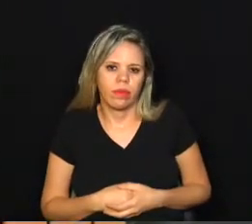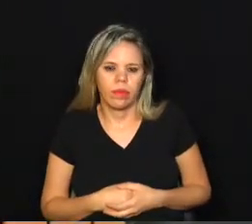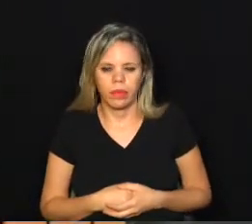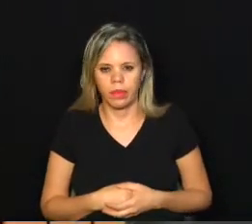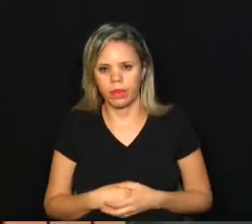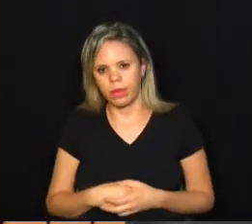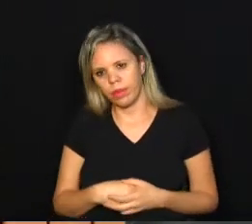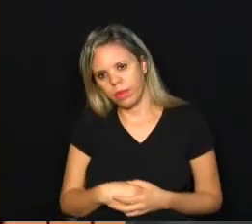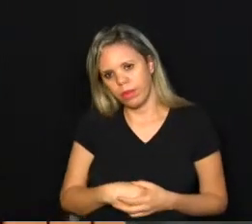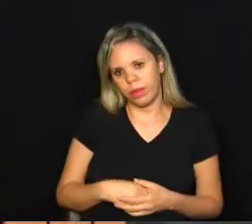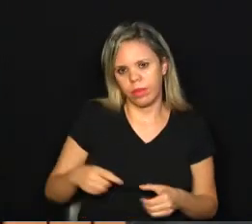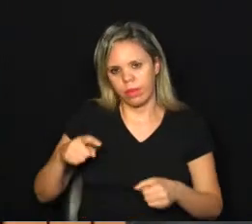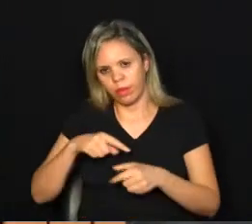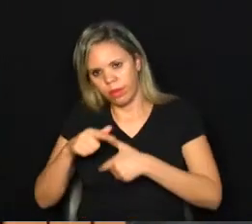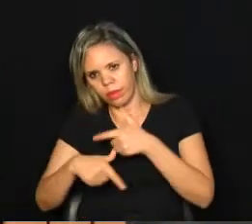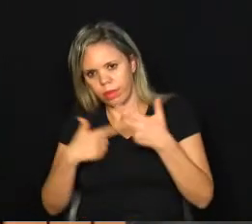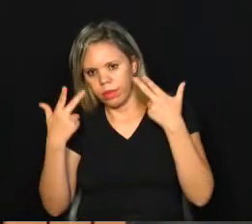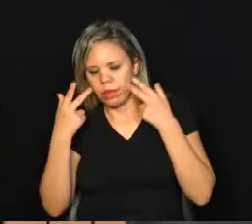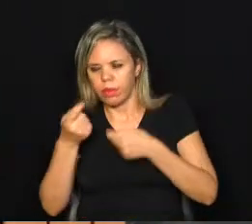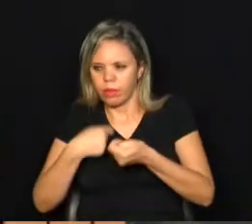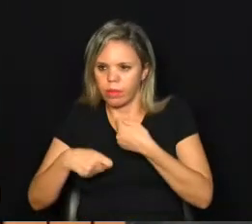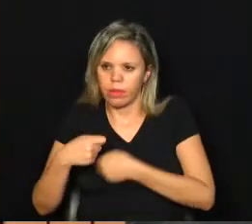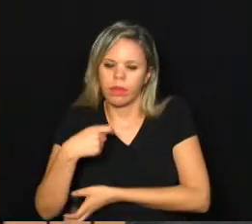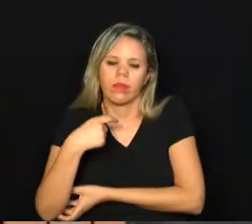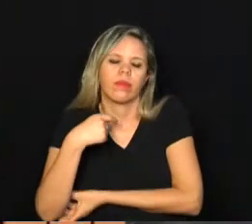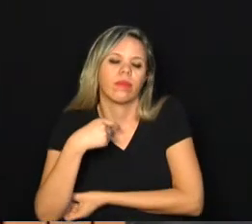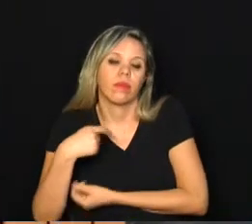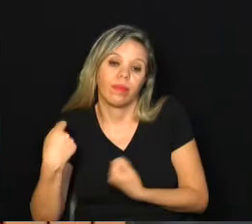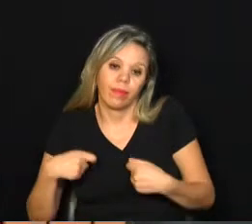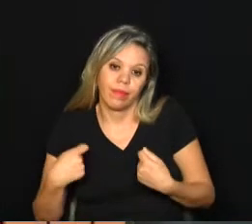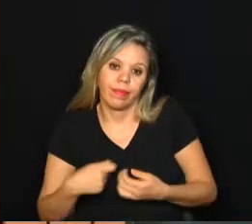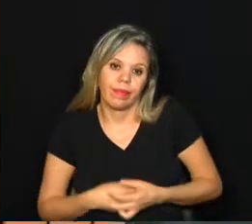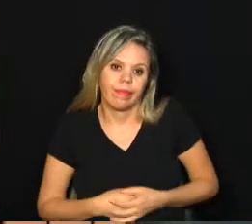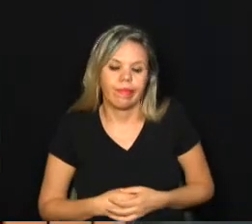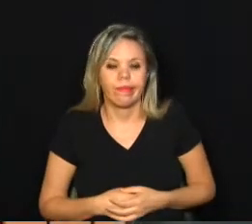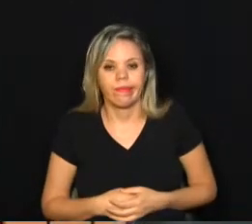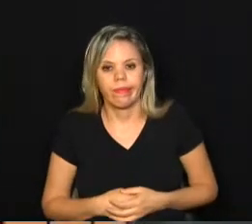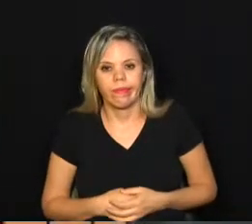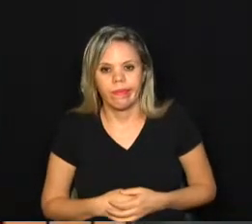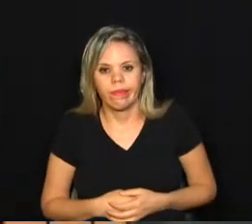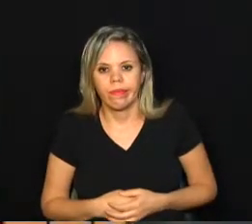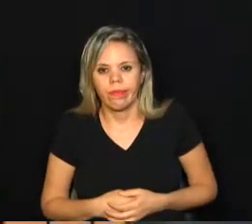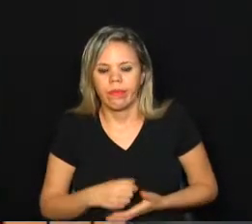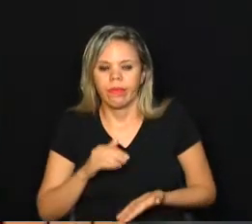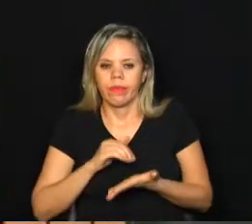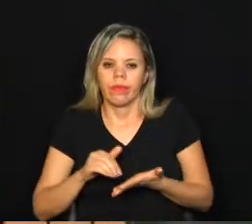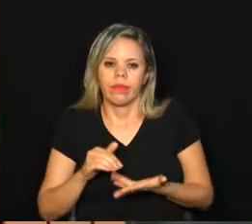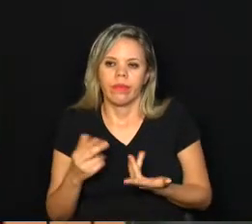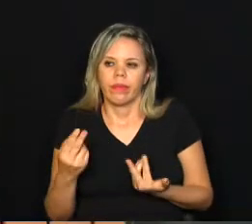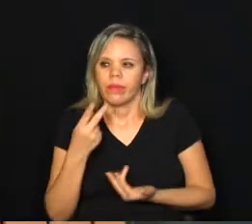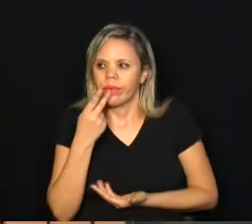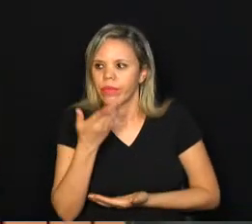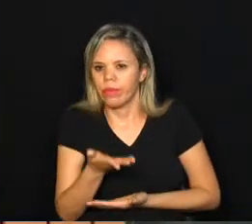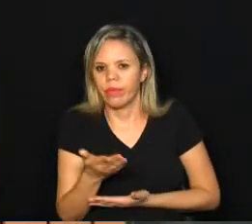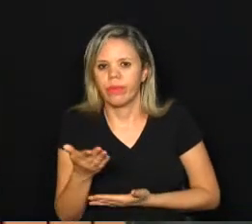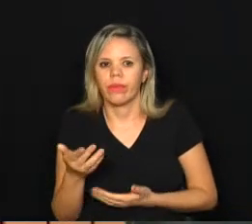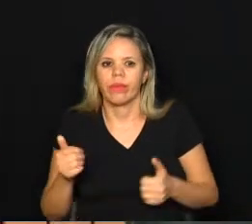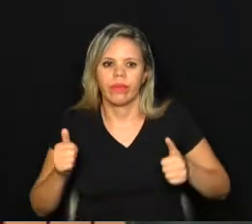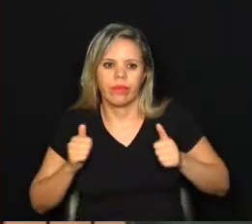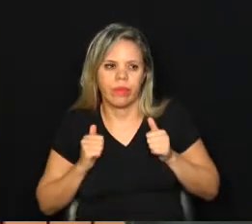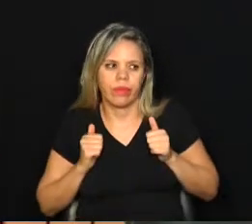possa retomar a atividade econômica como a gente precisa, né? Porque, como a secretária falou, o